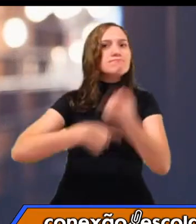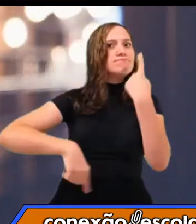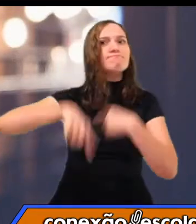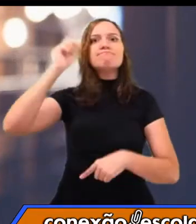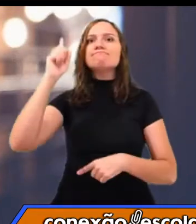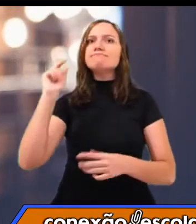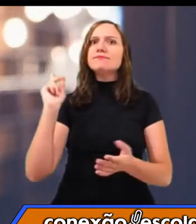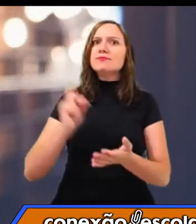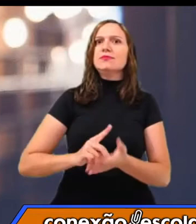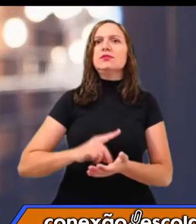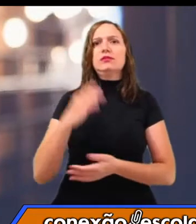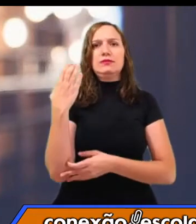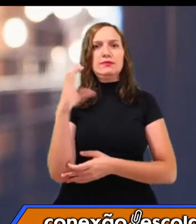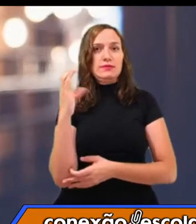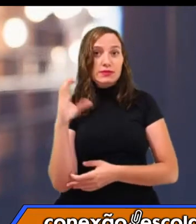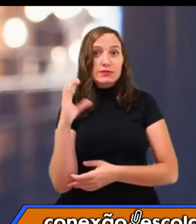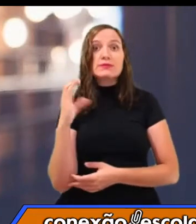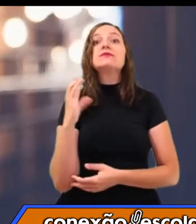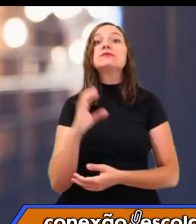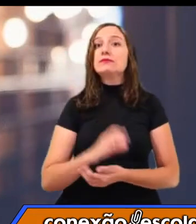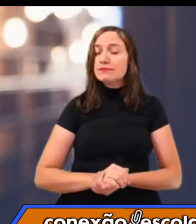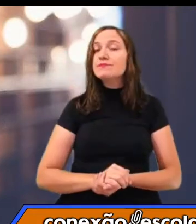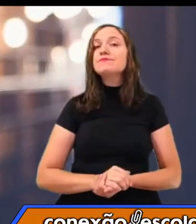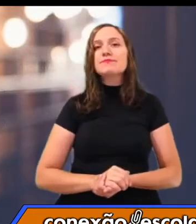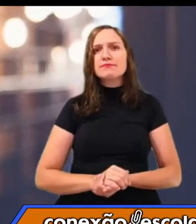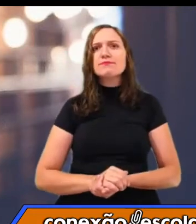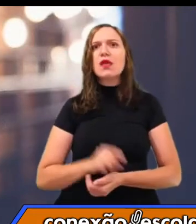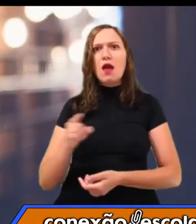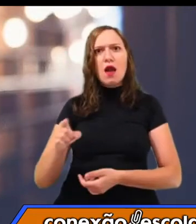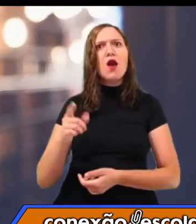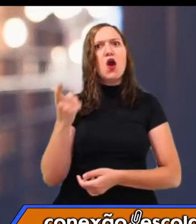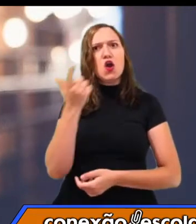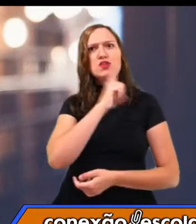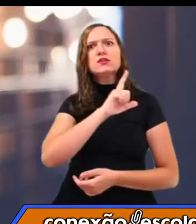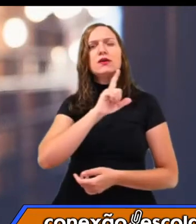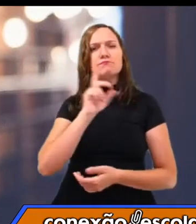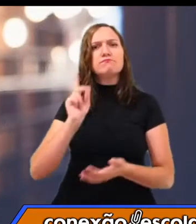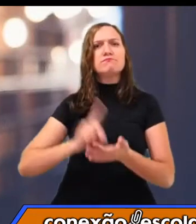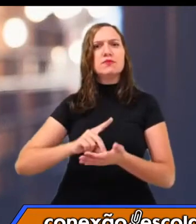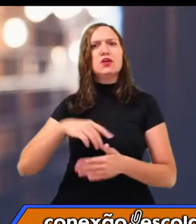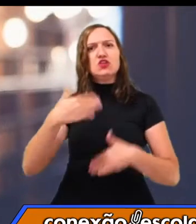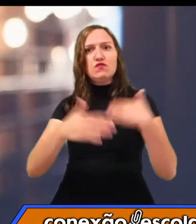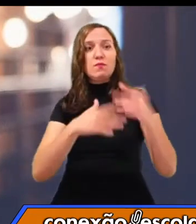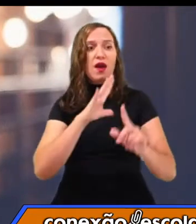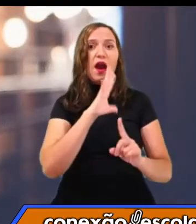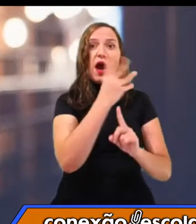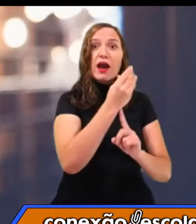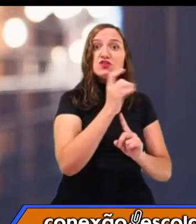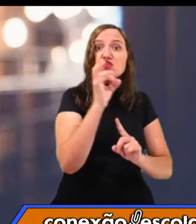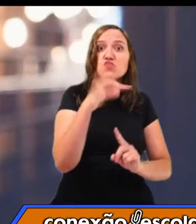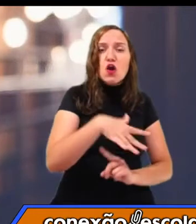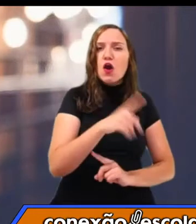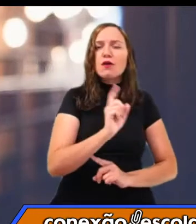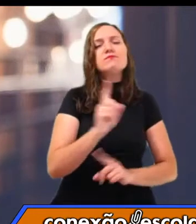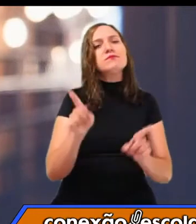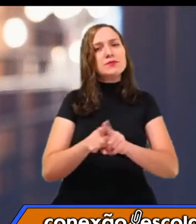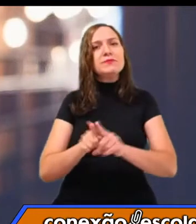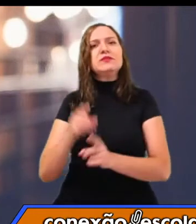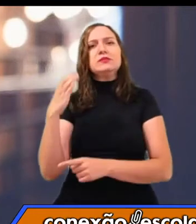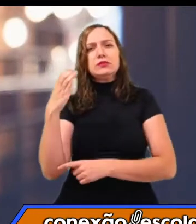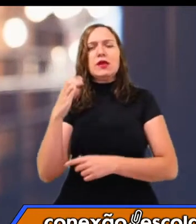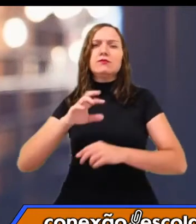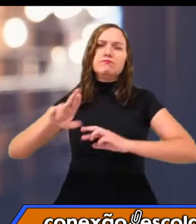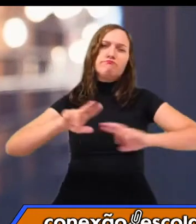ser a ciência, né? E foi uma coisa que desenvolveu não só as artes, né? A gente tem